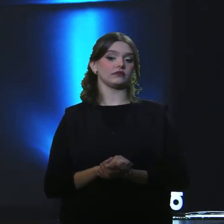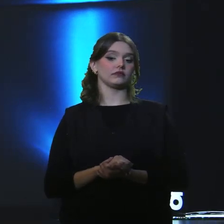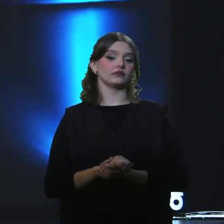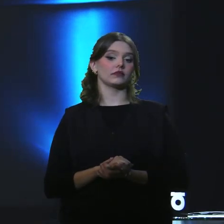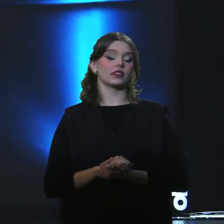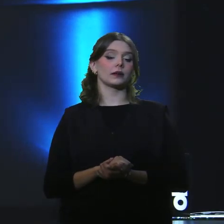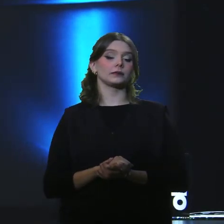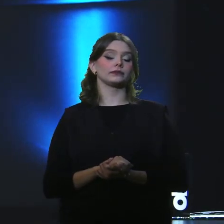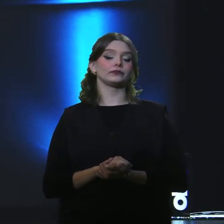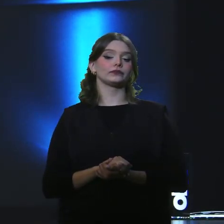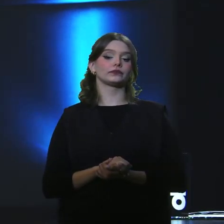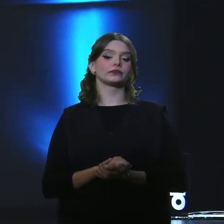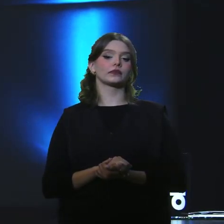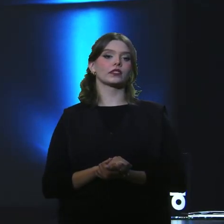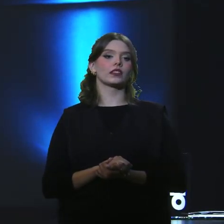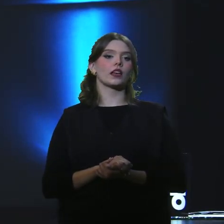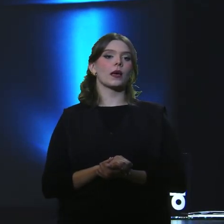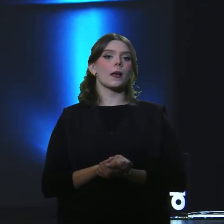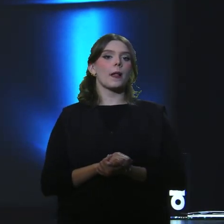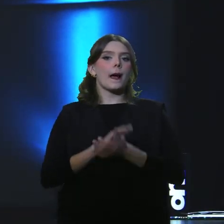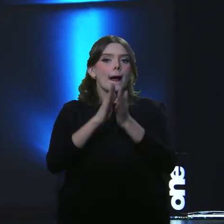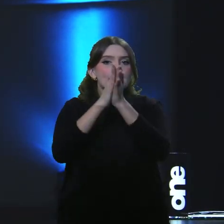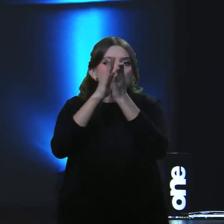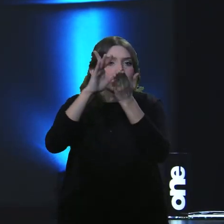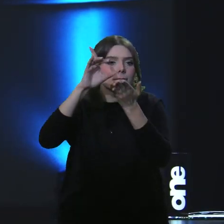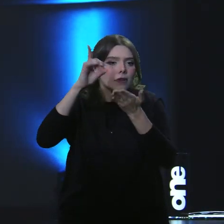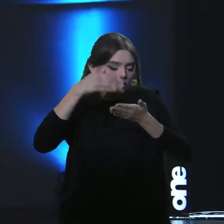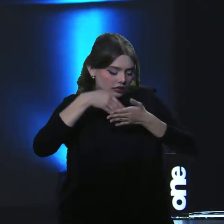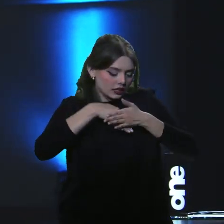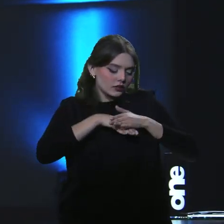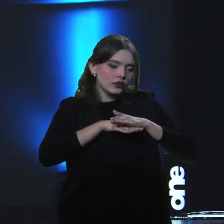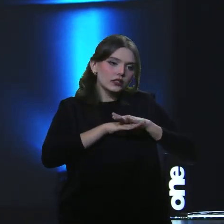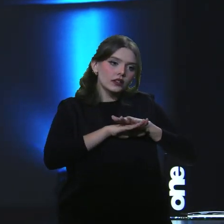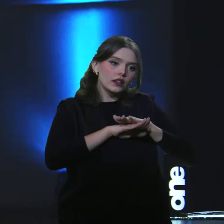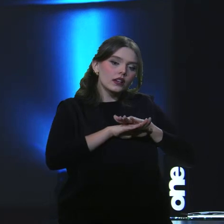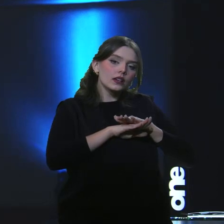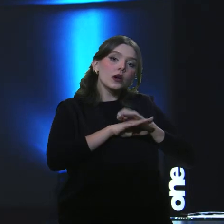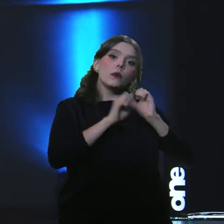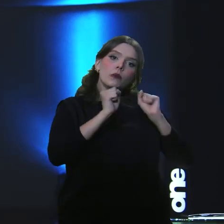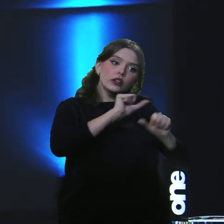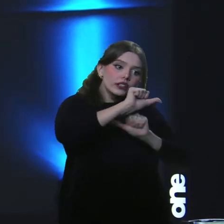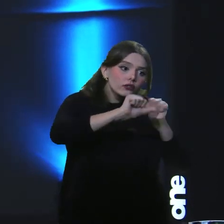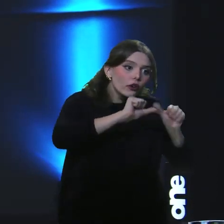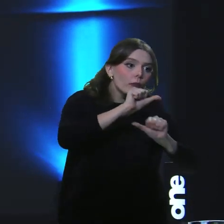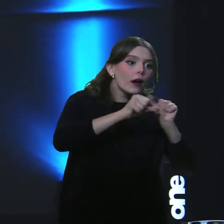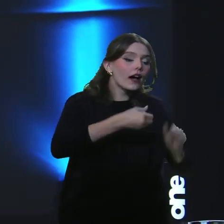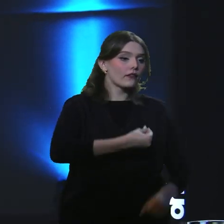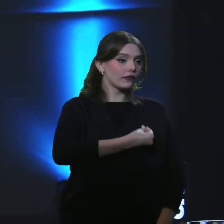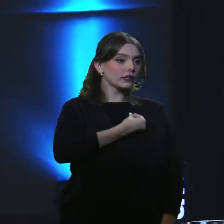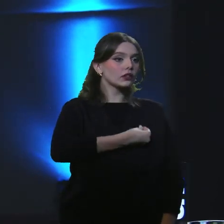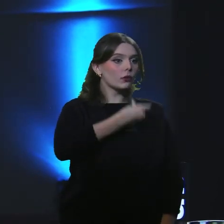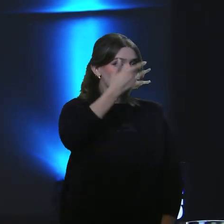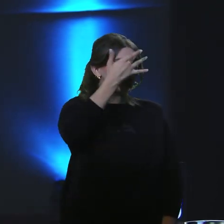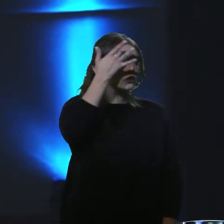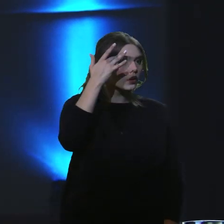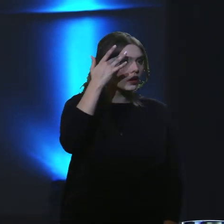A mensagem que você tem pode transformar a vida de alguém. Acredita nisso.